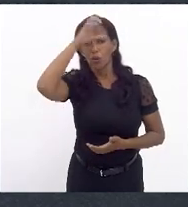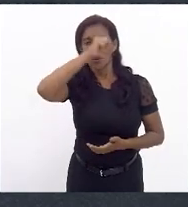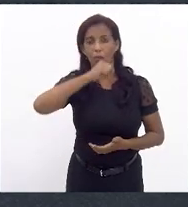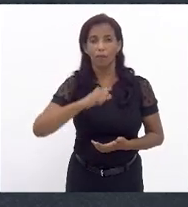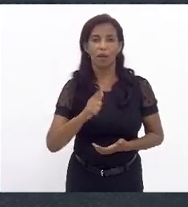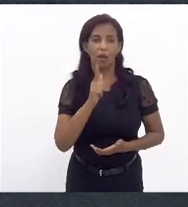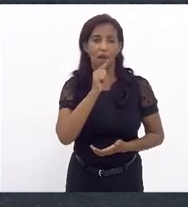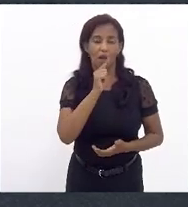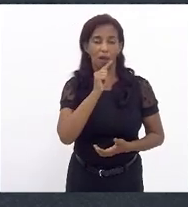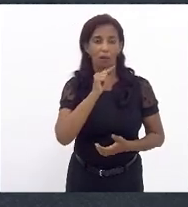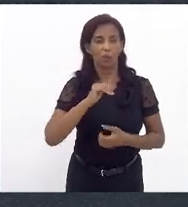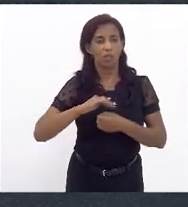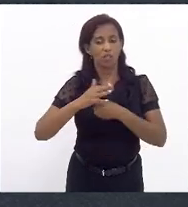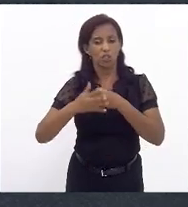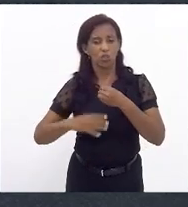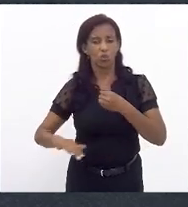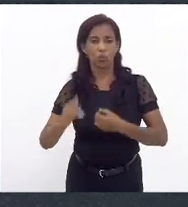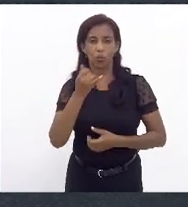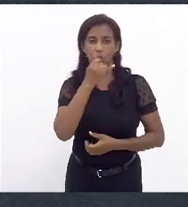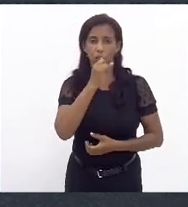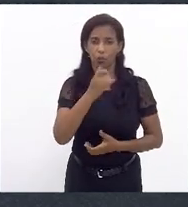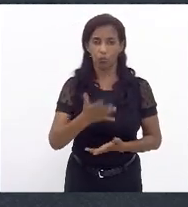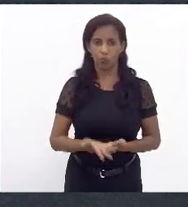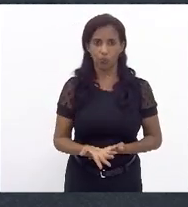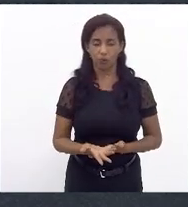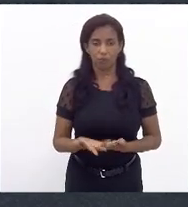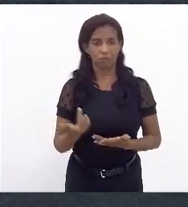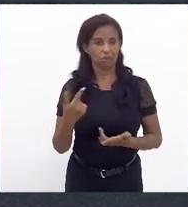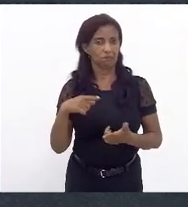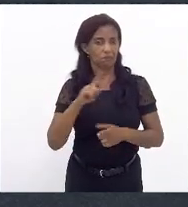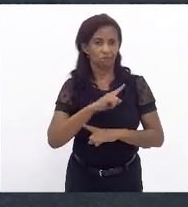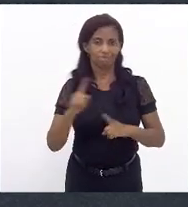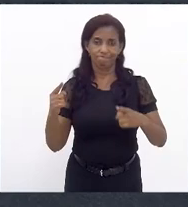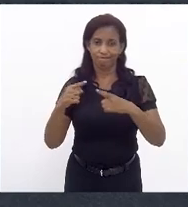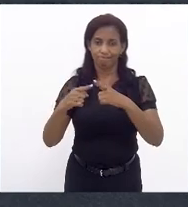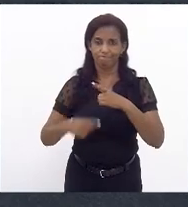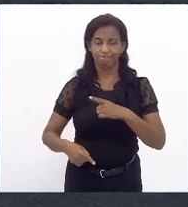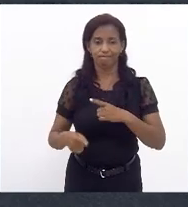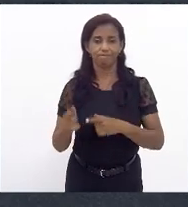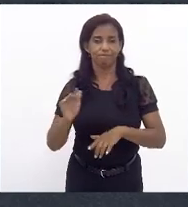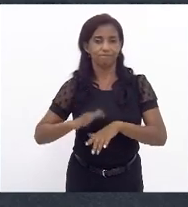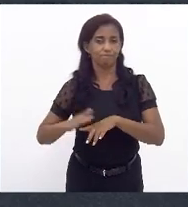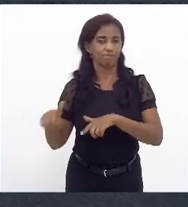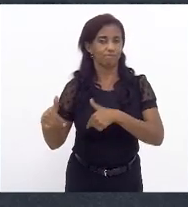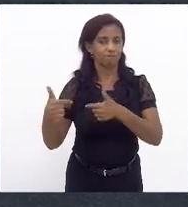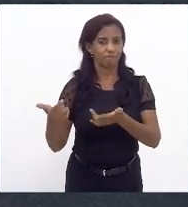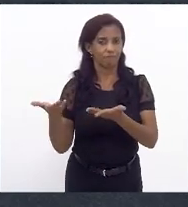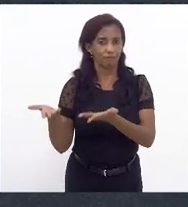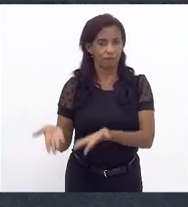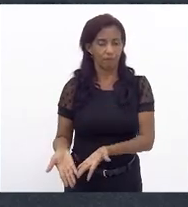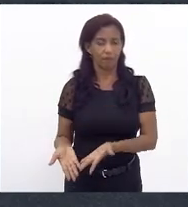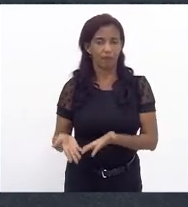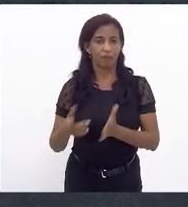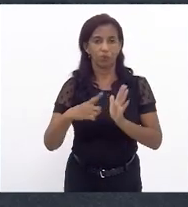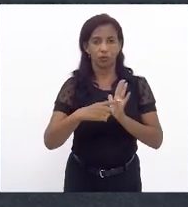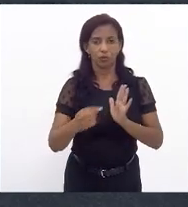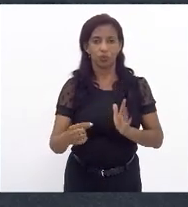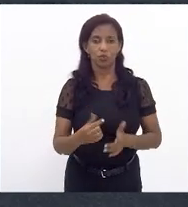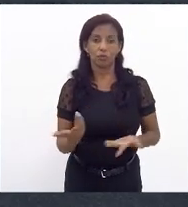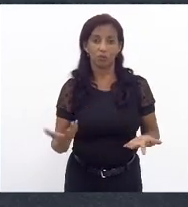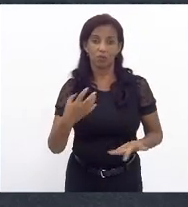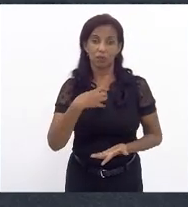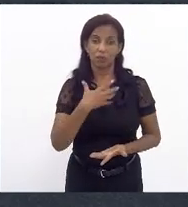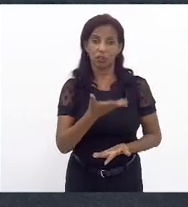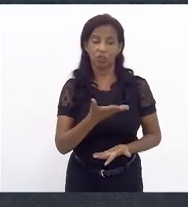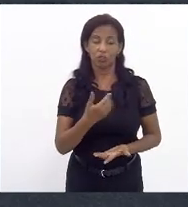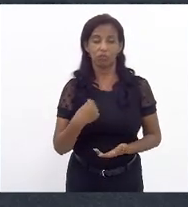água, esgoto e energia, de fato, não corresponde às habilidades do indicado. Então, nesse